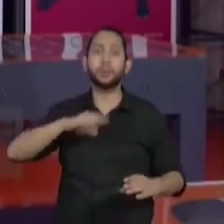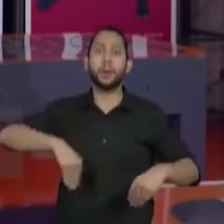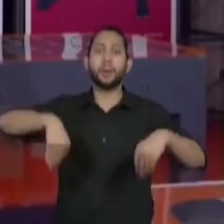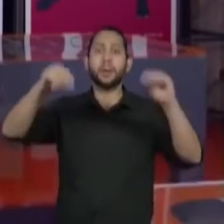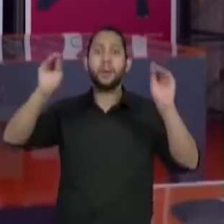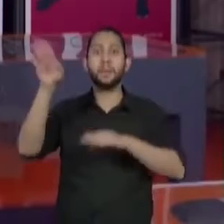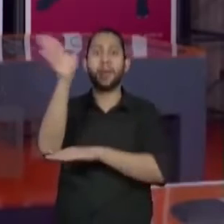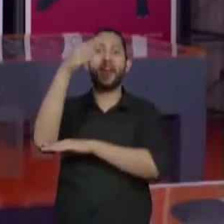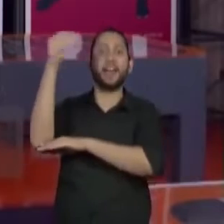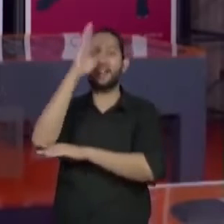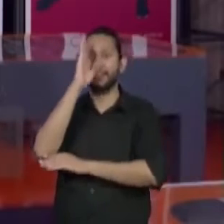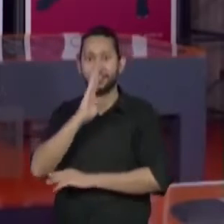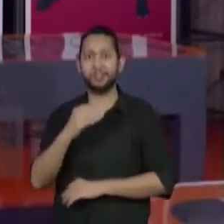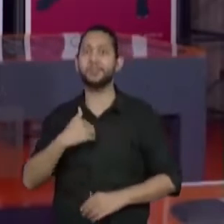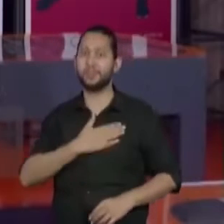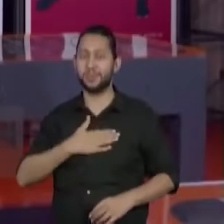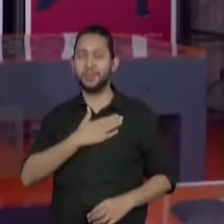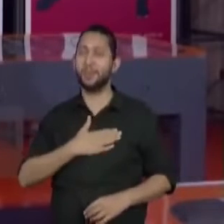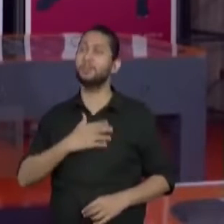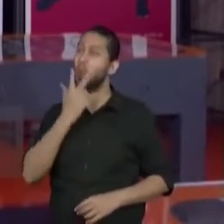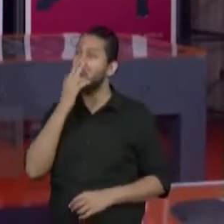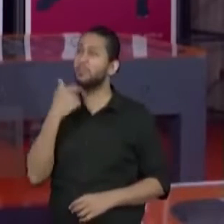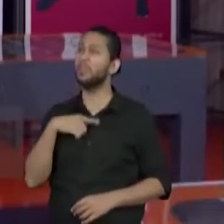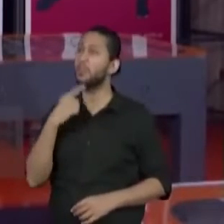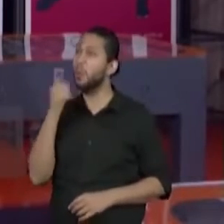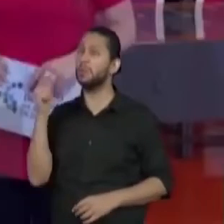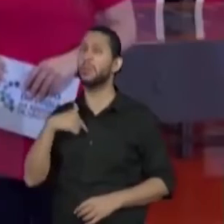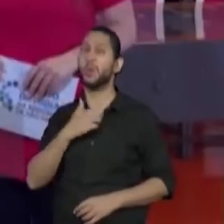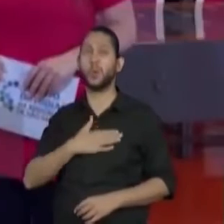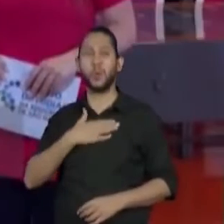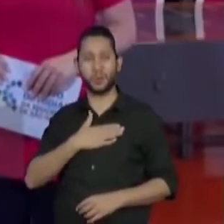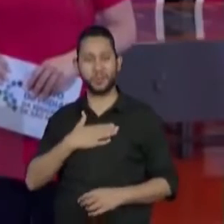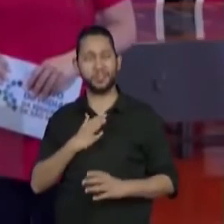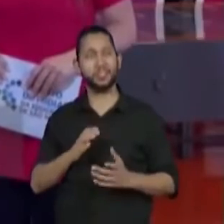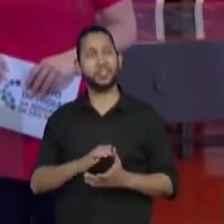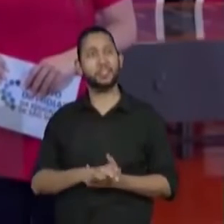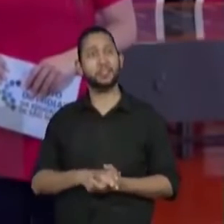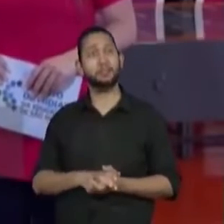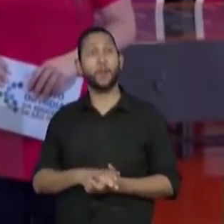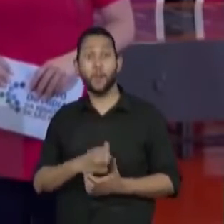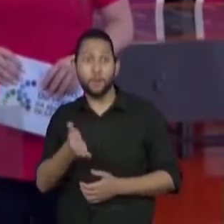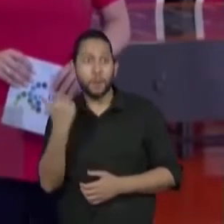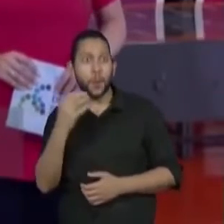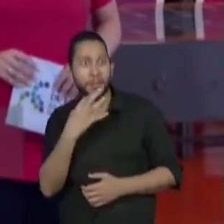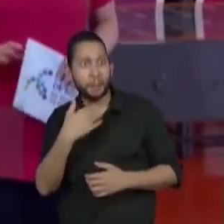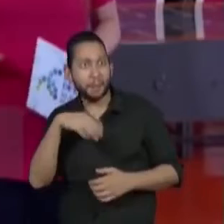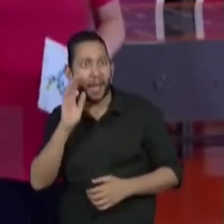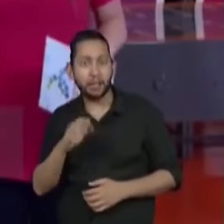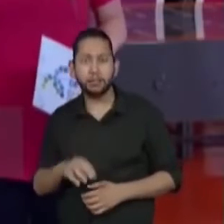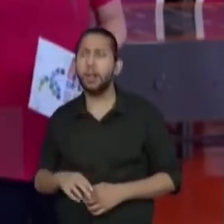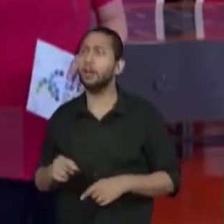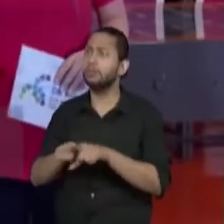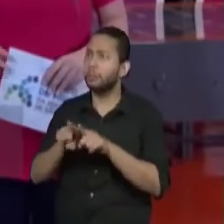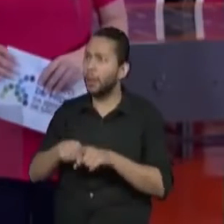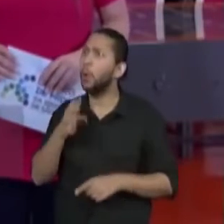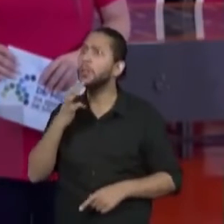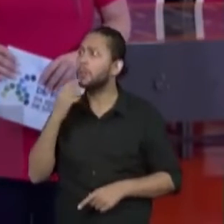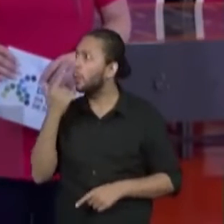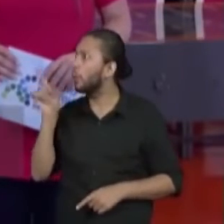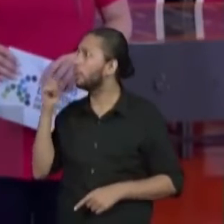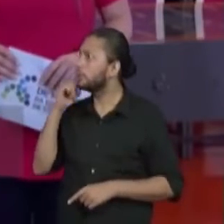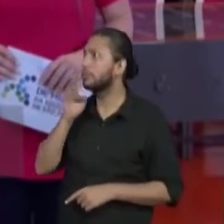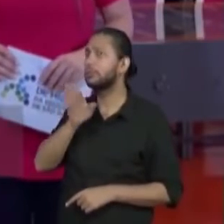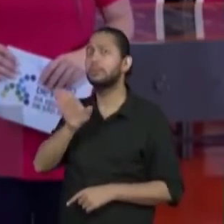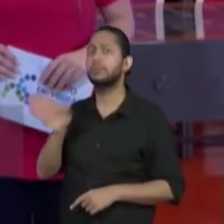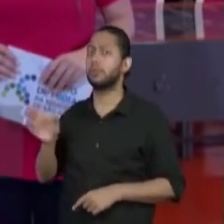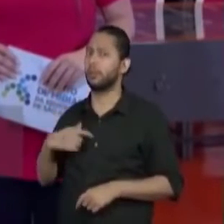se tem alguma outra aí que eu goste também, né? Quero conhecer mais coisas, vamos, Fran? Vamos, eu quero também, professora Mara. A gente